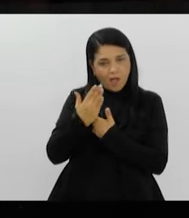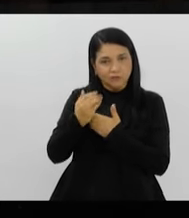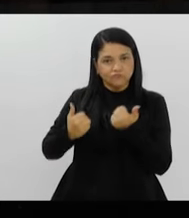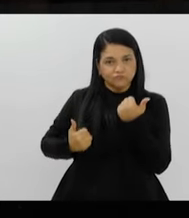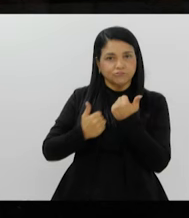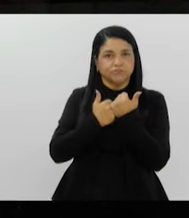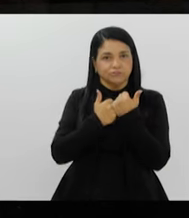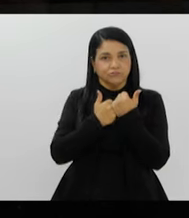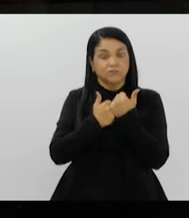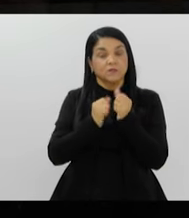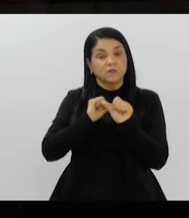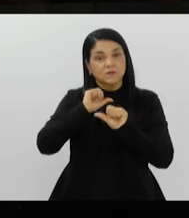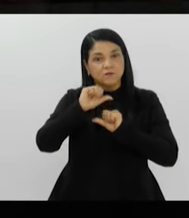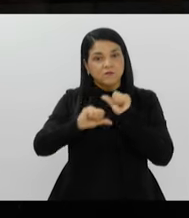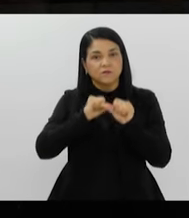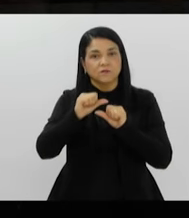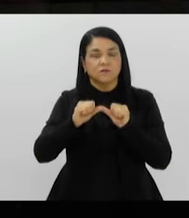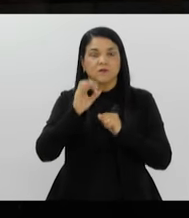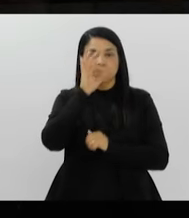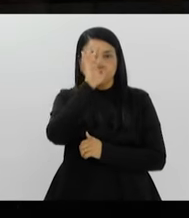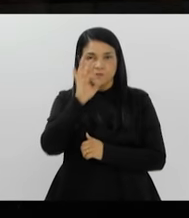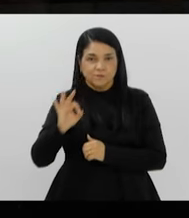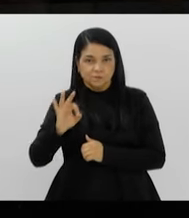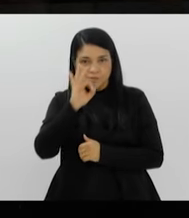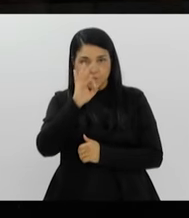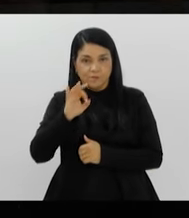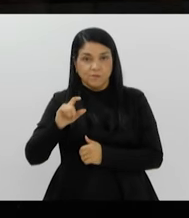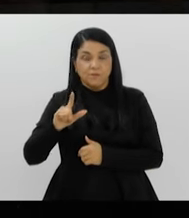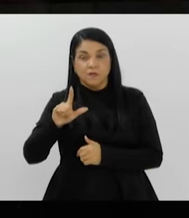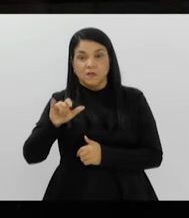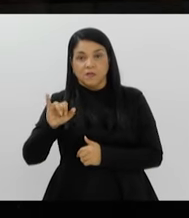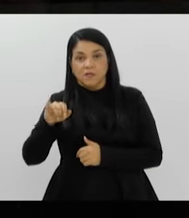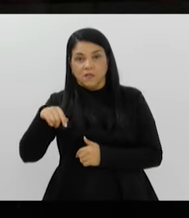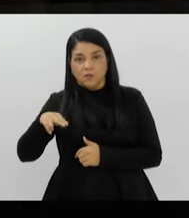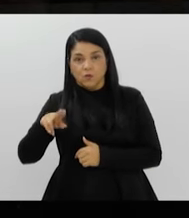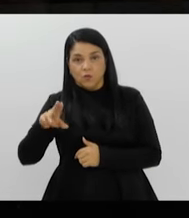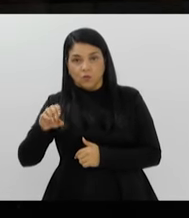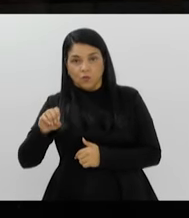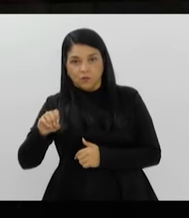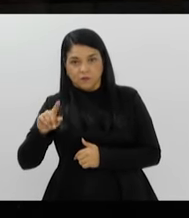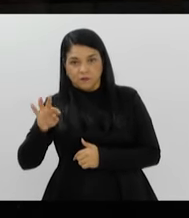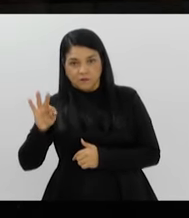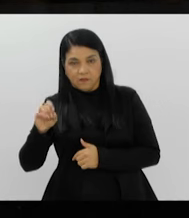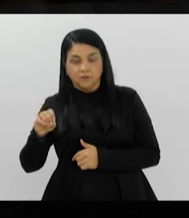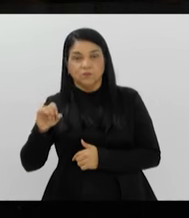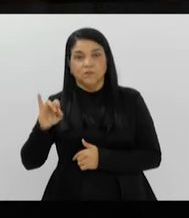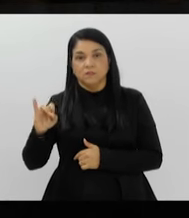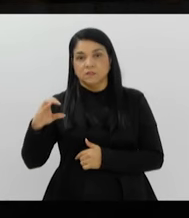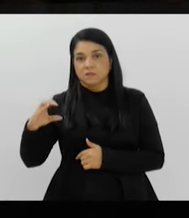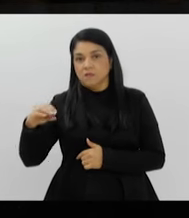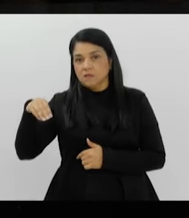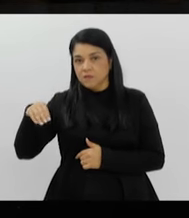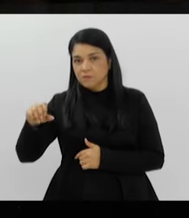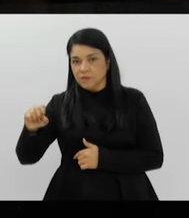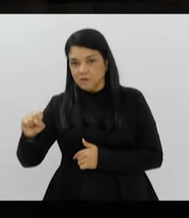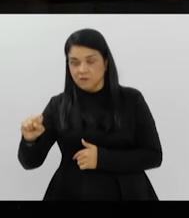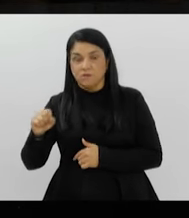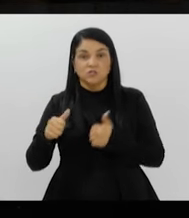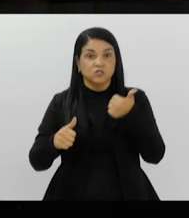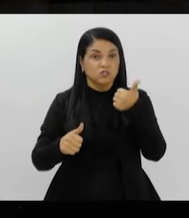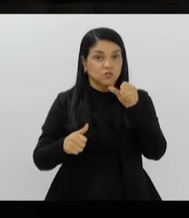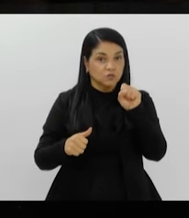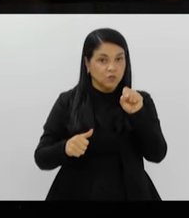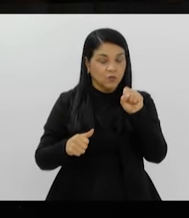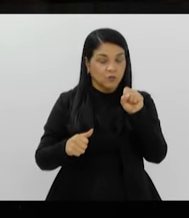transformar a alíquota base do ICMS de 18% para 20% em